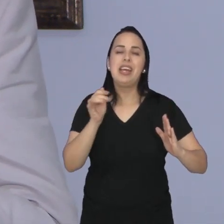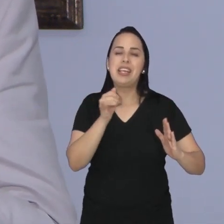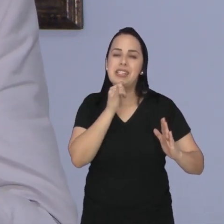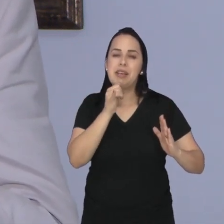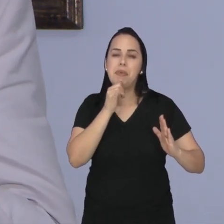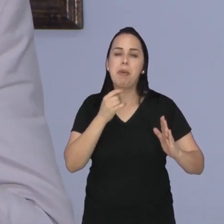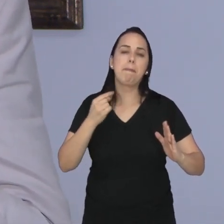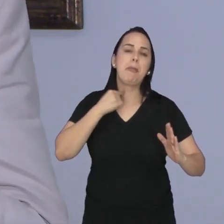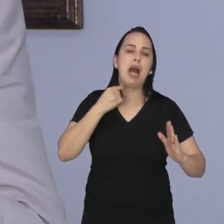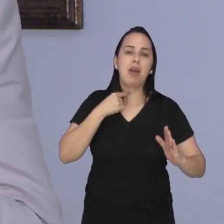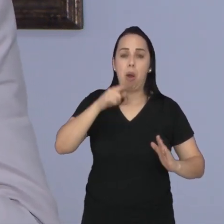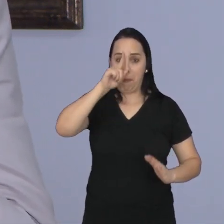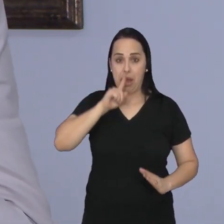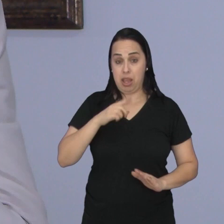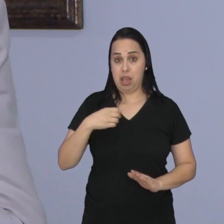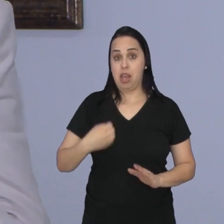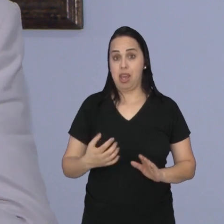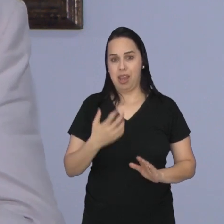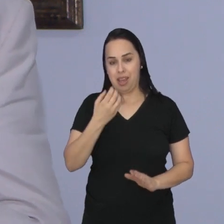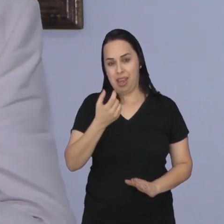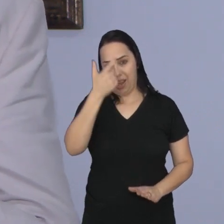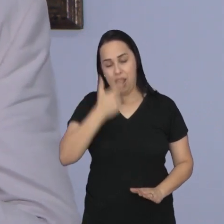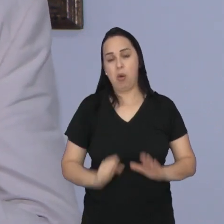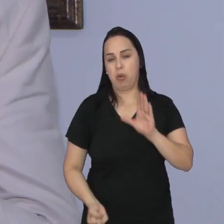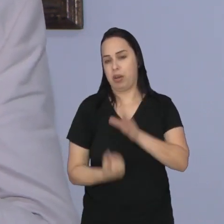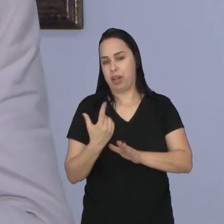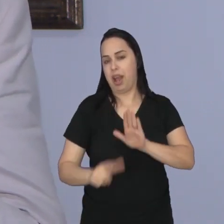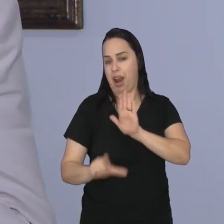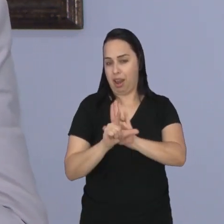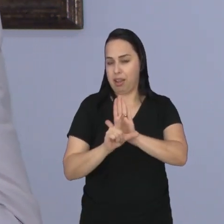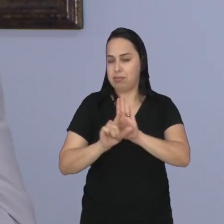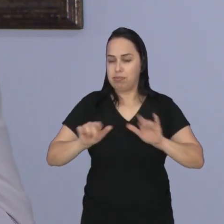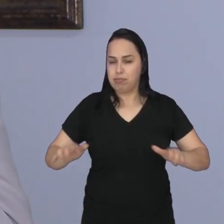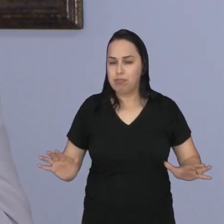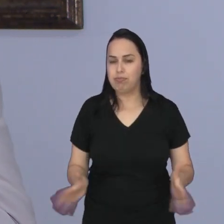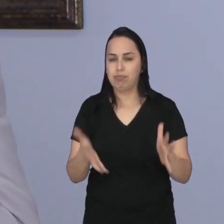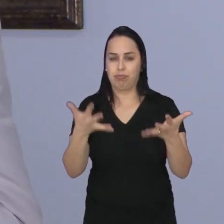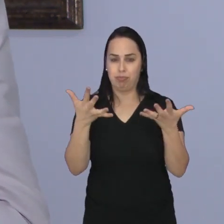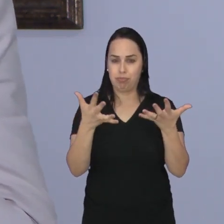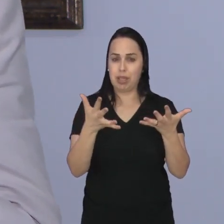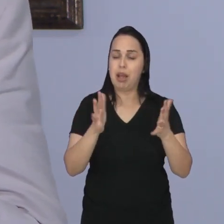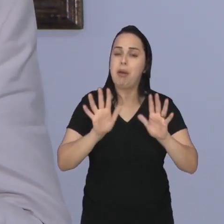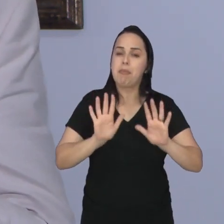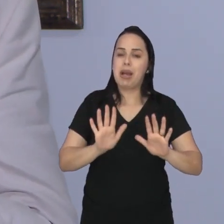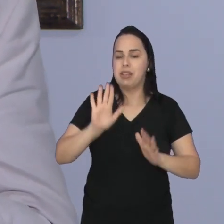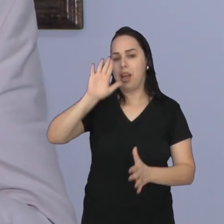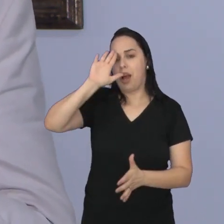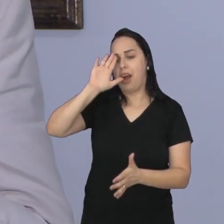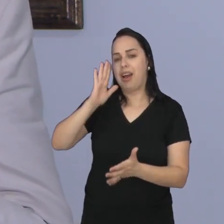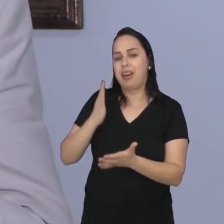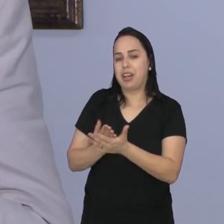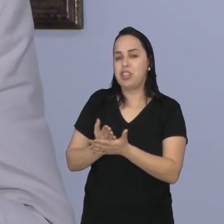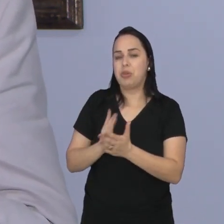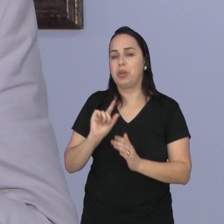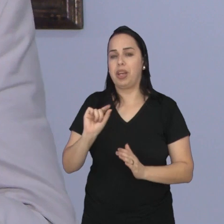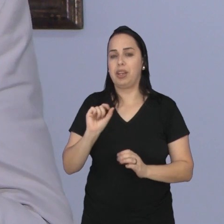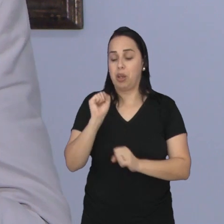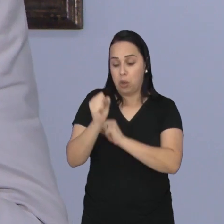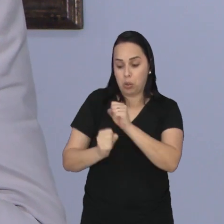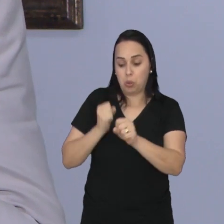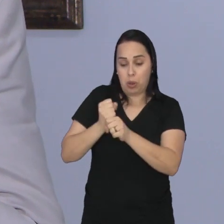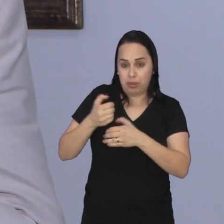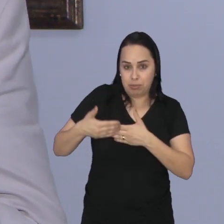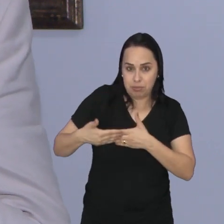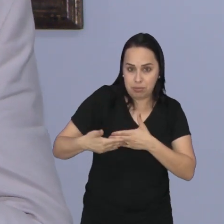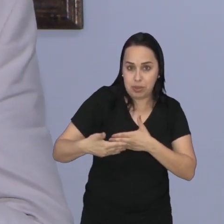ano. A gente sabe que tem o Maio Amarelo, é uma lei de nossa autoria na Câmara Municipal, né, fortalecendo essa campanha, mas acredito